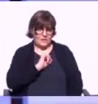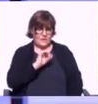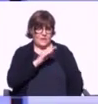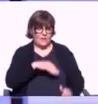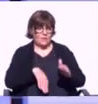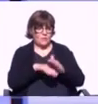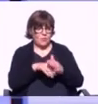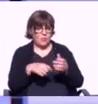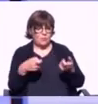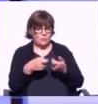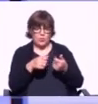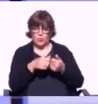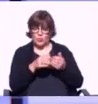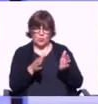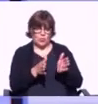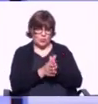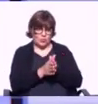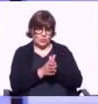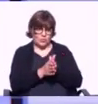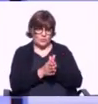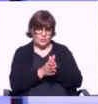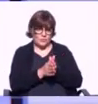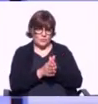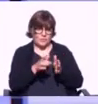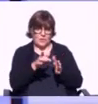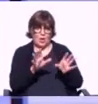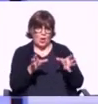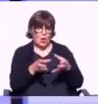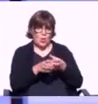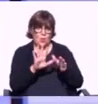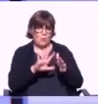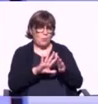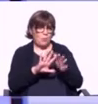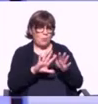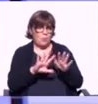futebol, quase todos eles vão ter a este grupo.